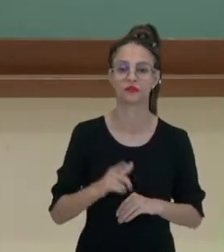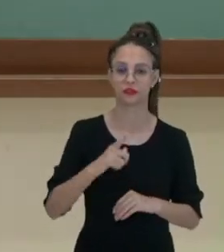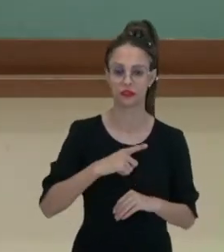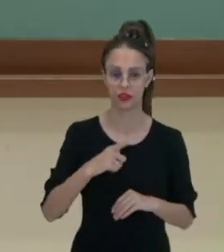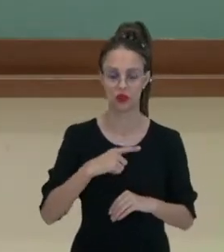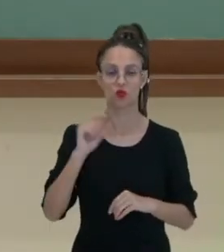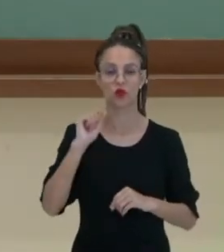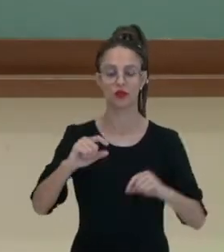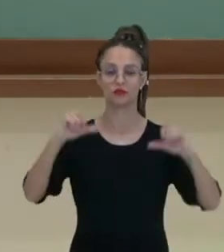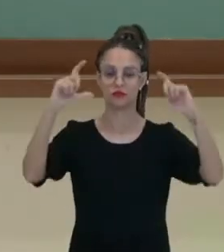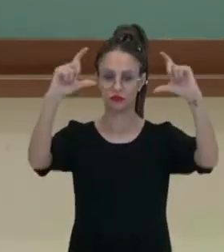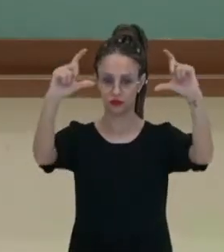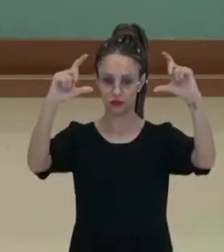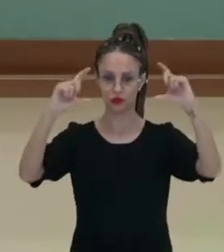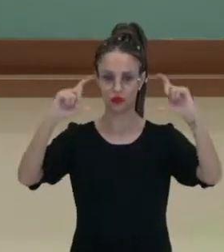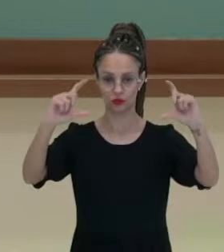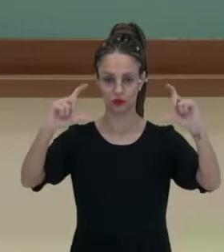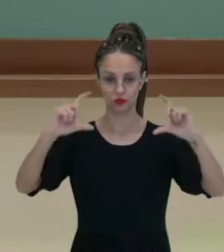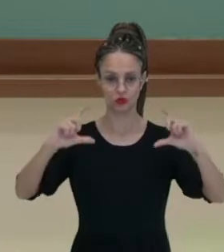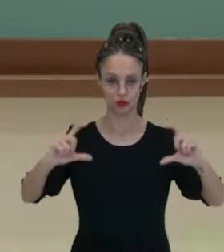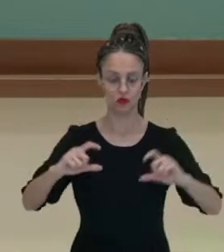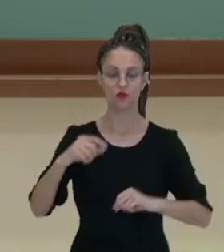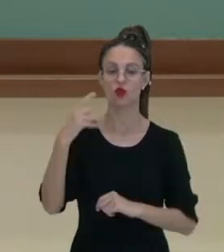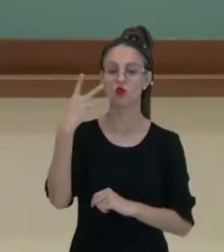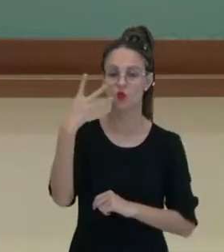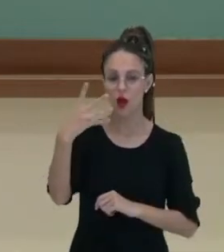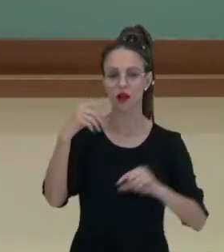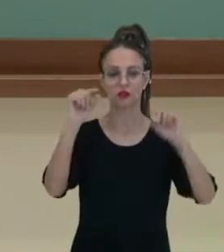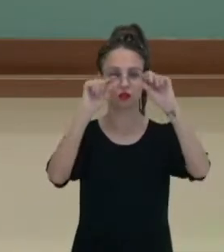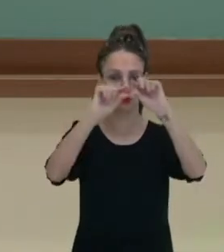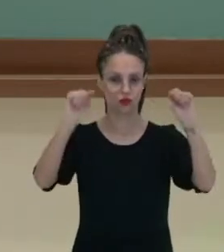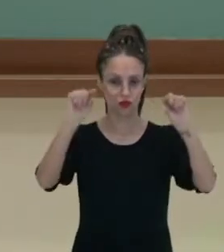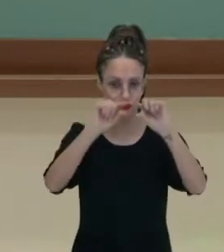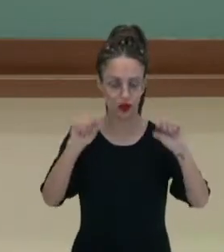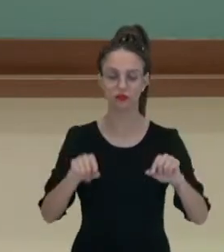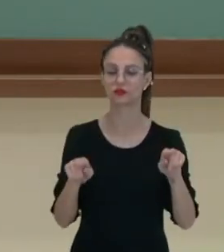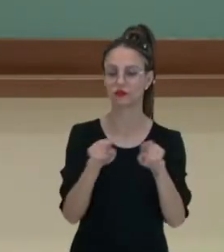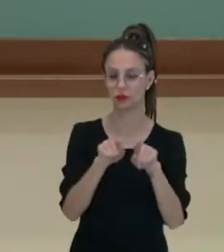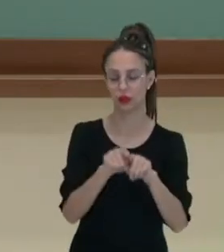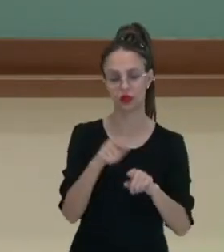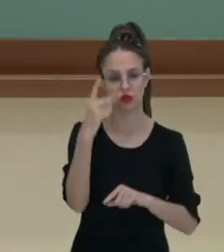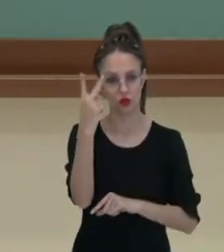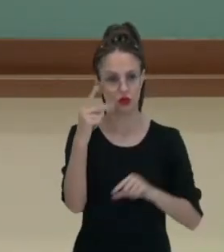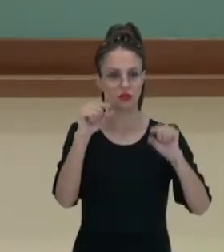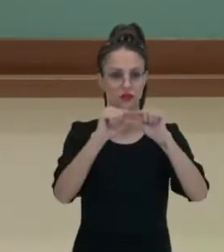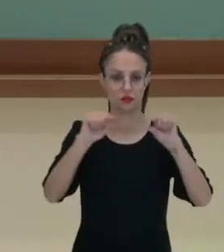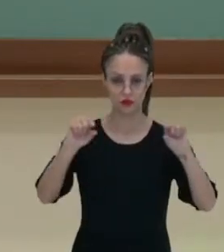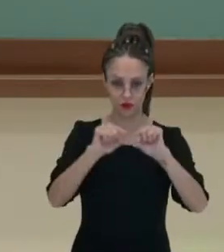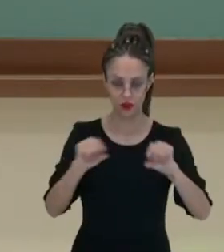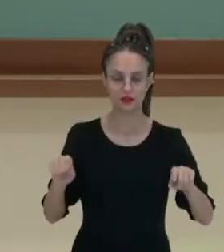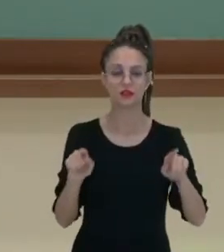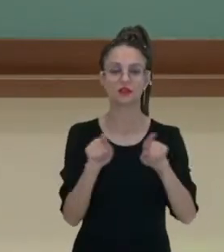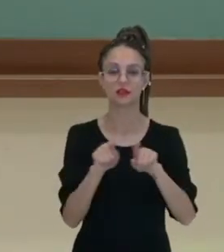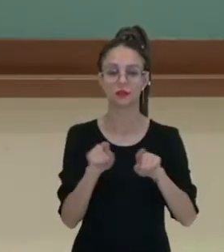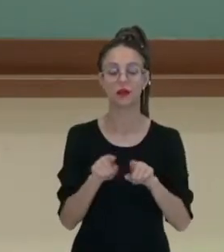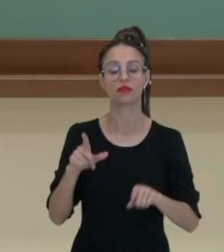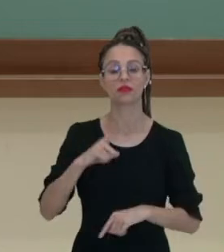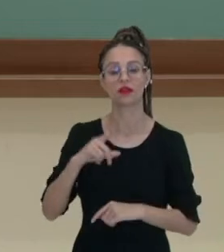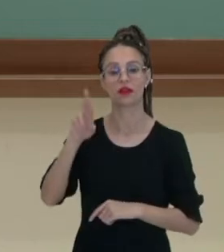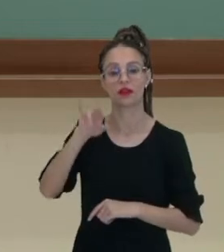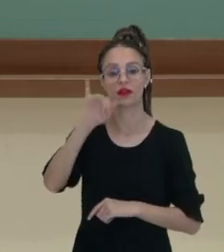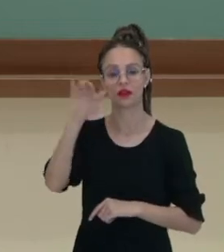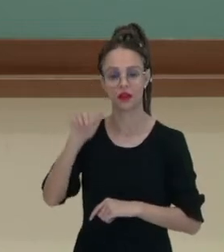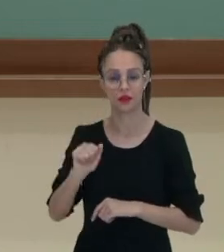das estrofes, que são estrofes de 4 versos, de 2 versos. Eu tenho o conceito de rima, né?